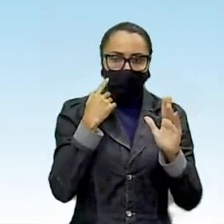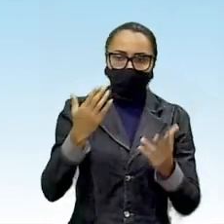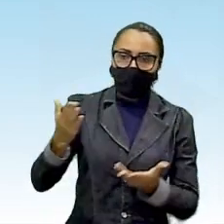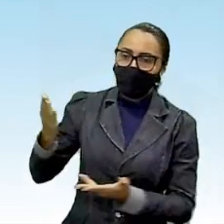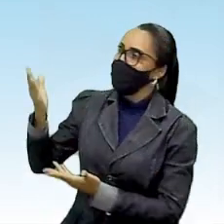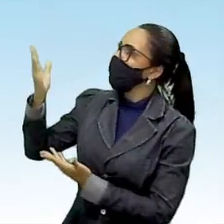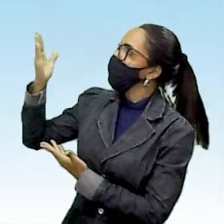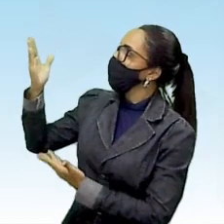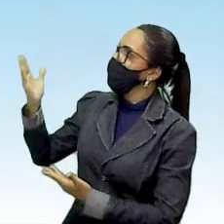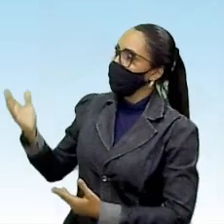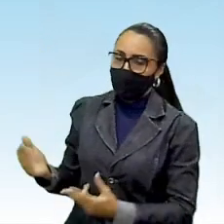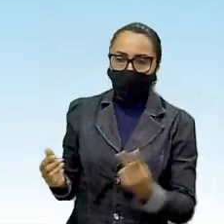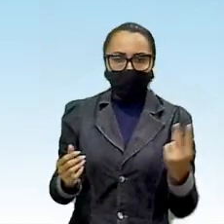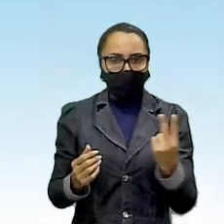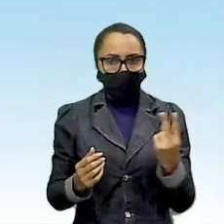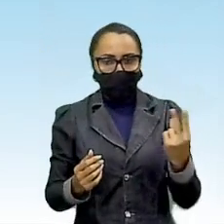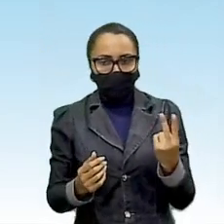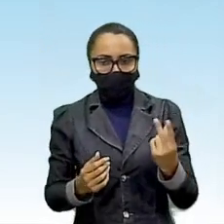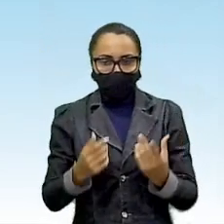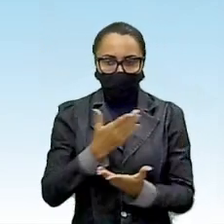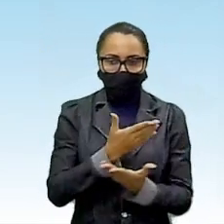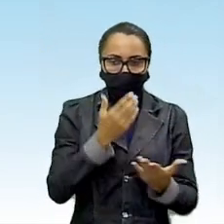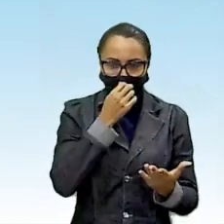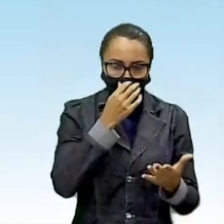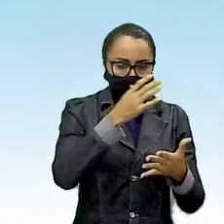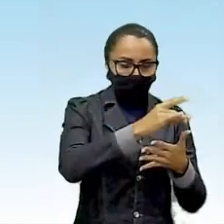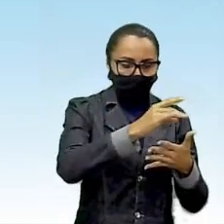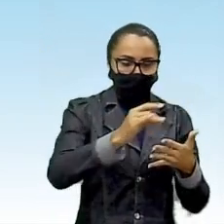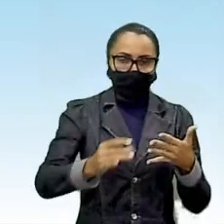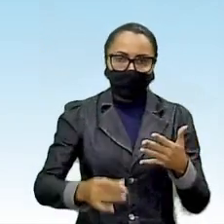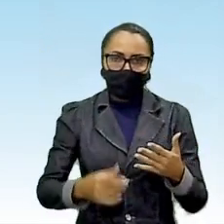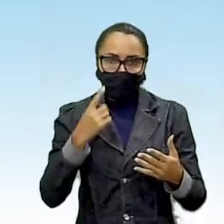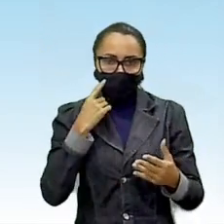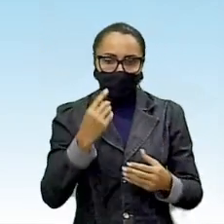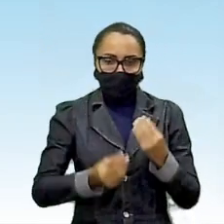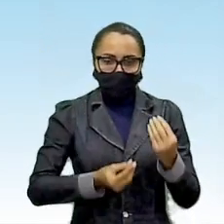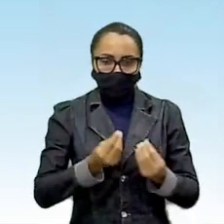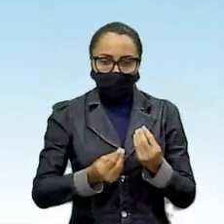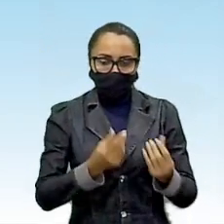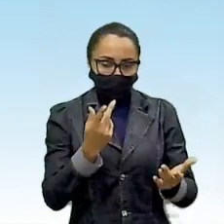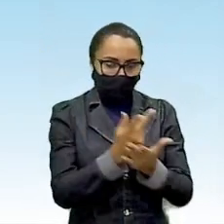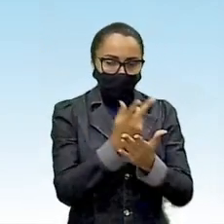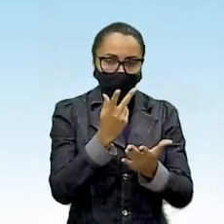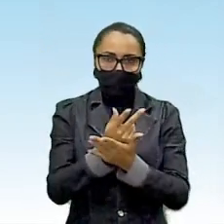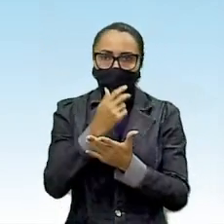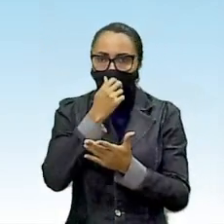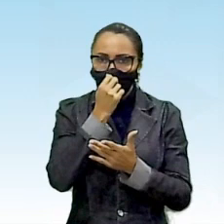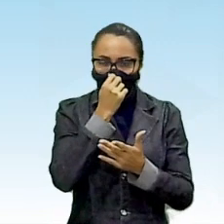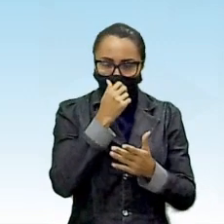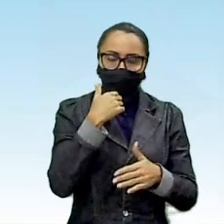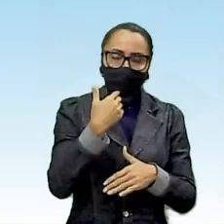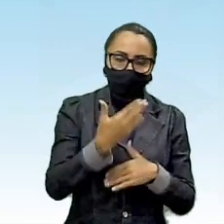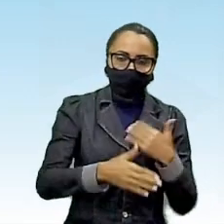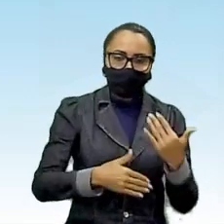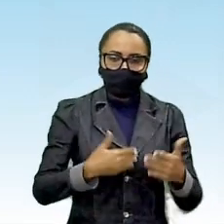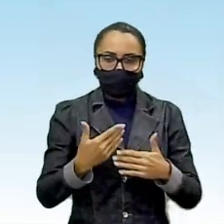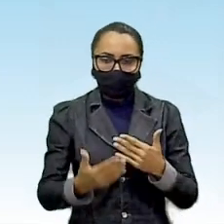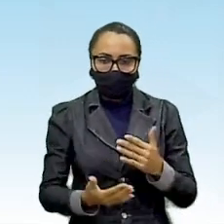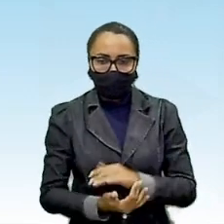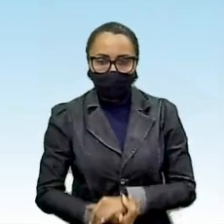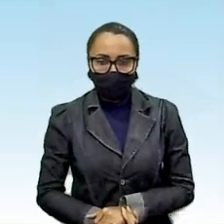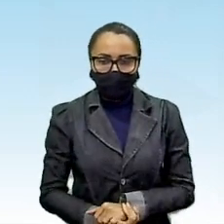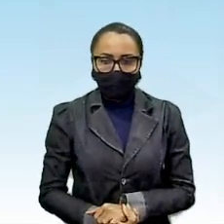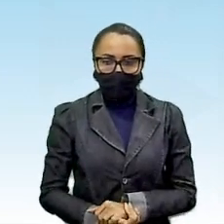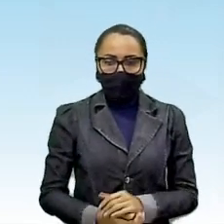inventário de riscos nada mais é do que o detalhe de como aquele risco ele vem se dando, né? O